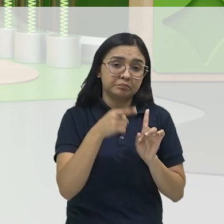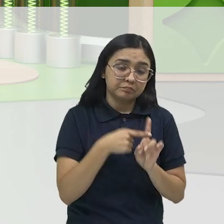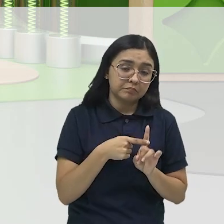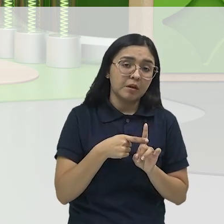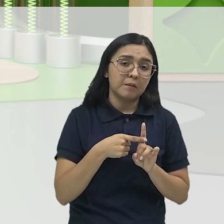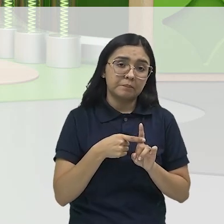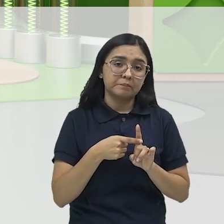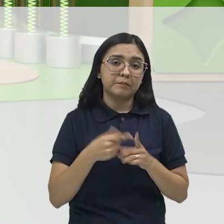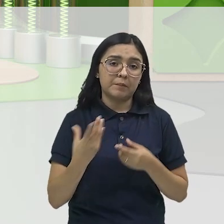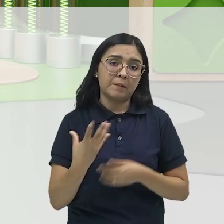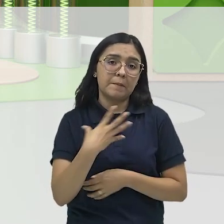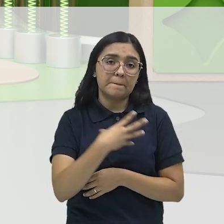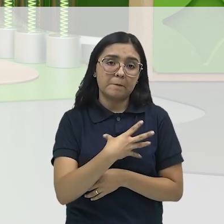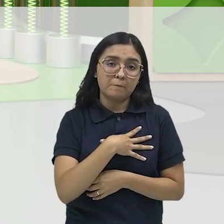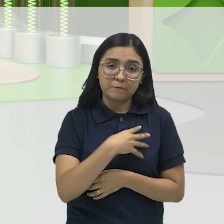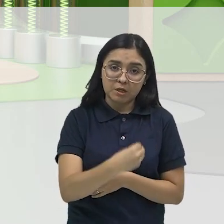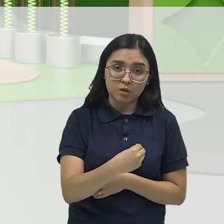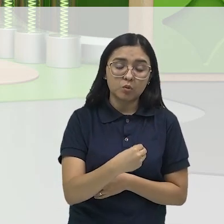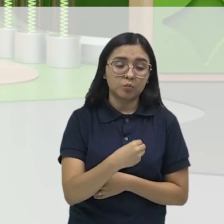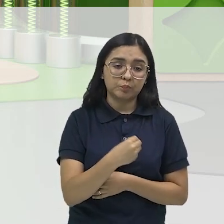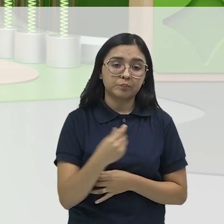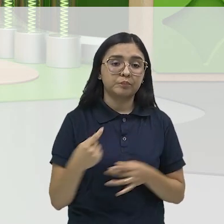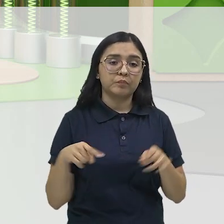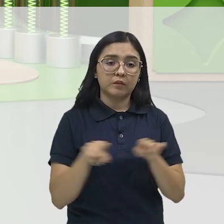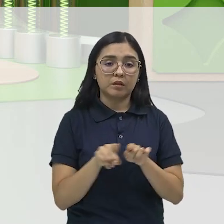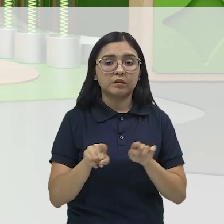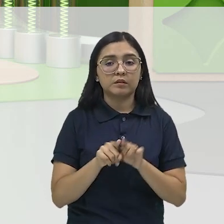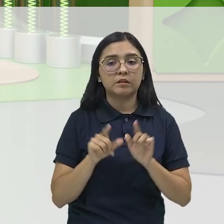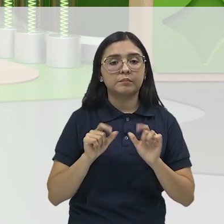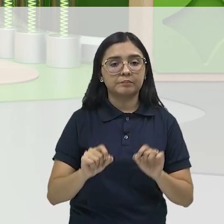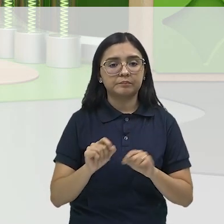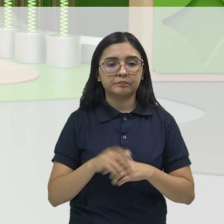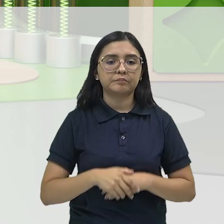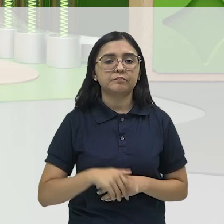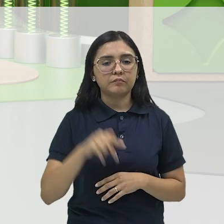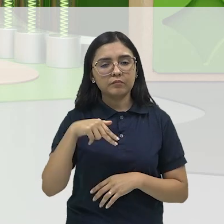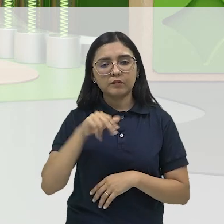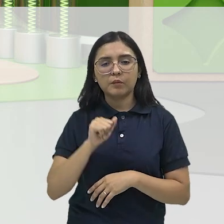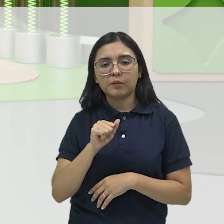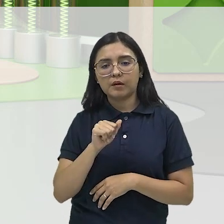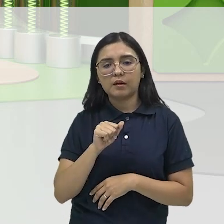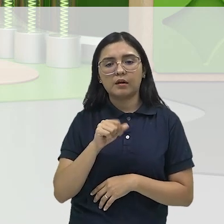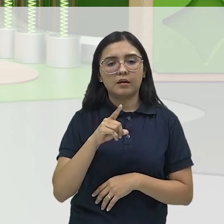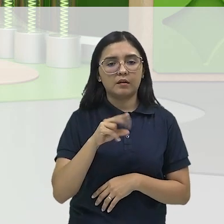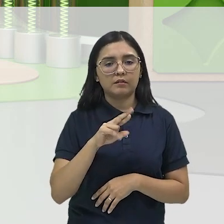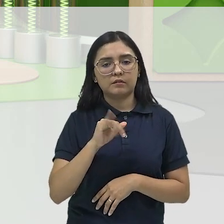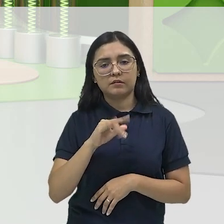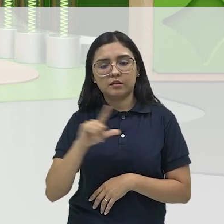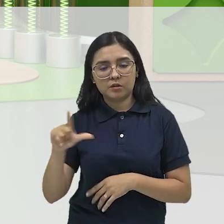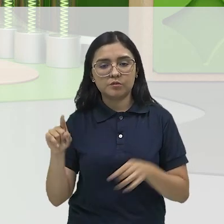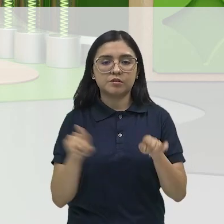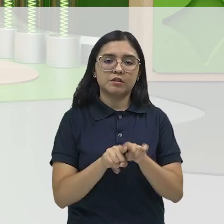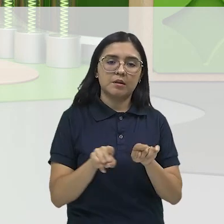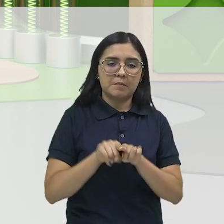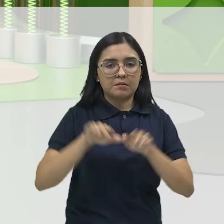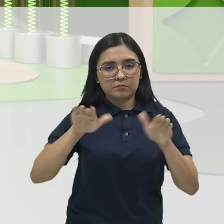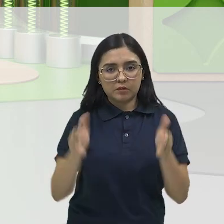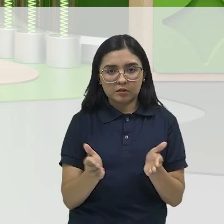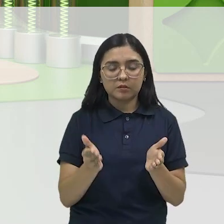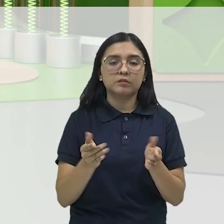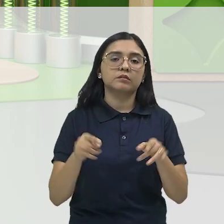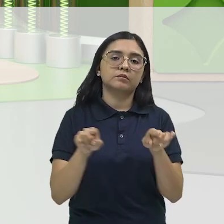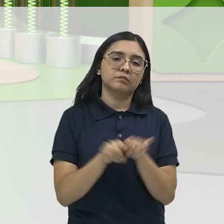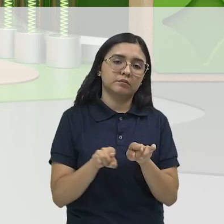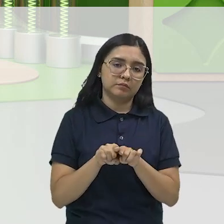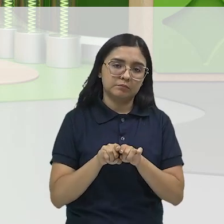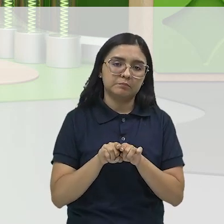para amamentá-lo, aumento dos quadris que adquire uma forma mais arredondada, né, por conta da gordura que está sendo depositada